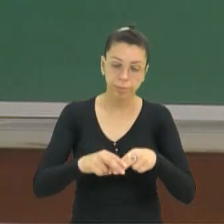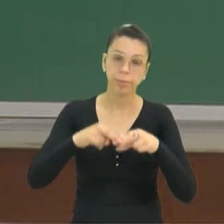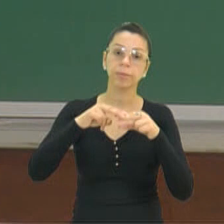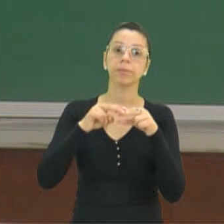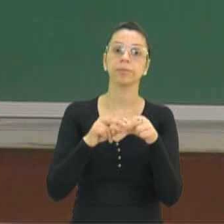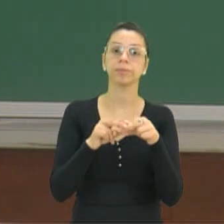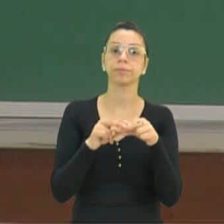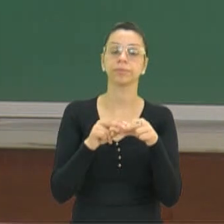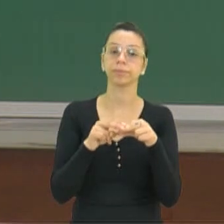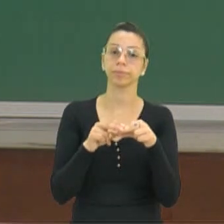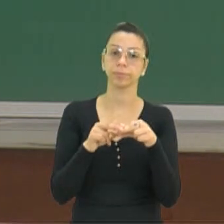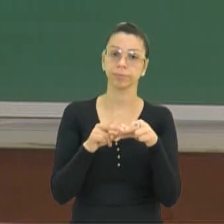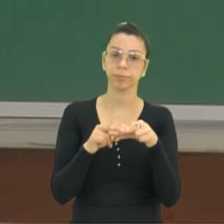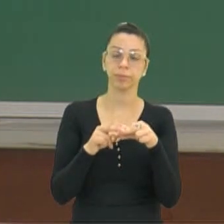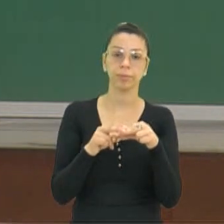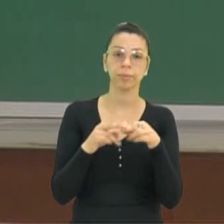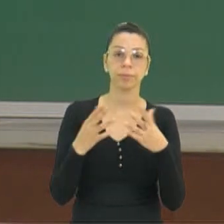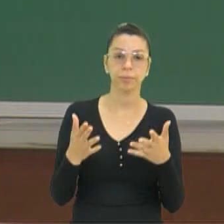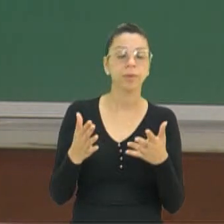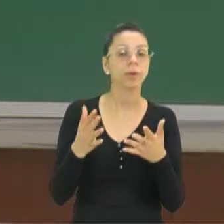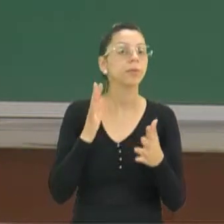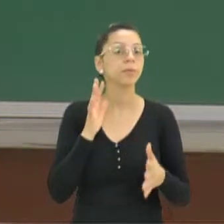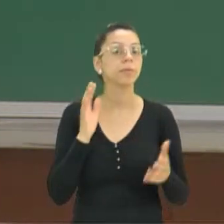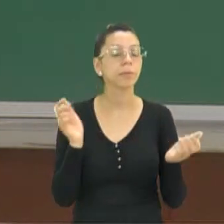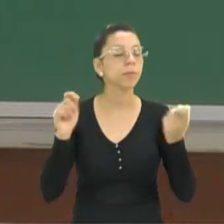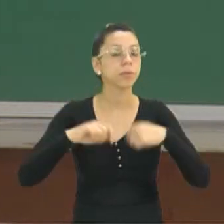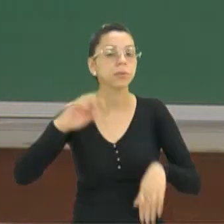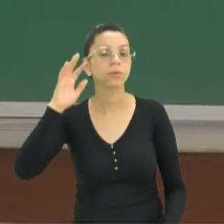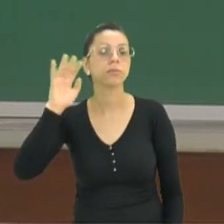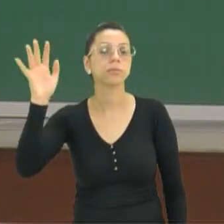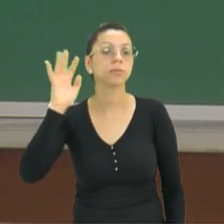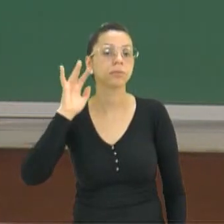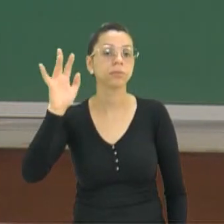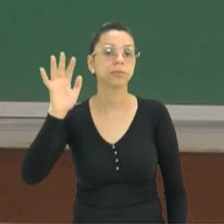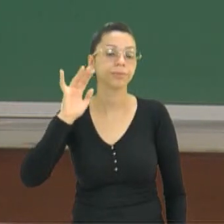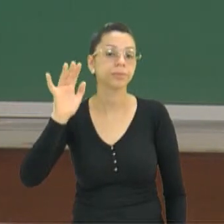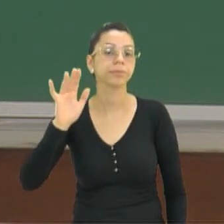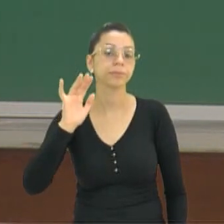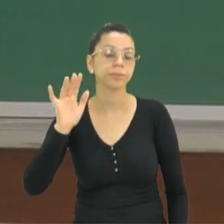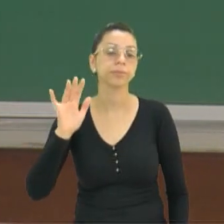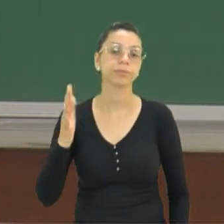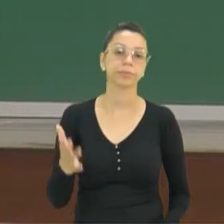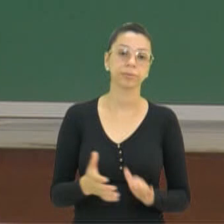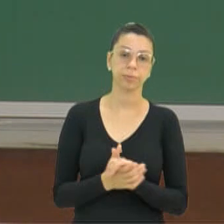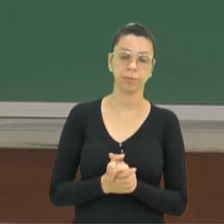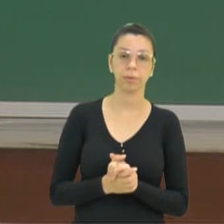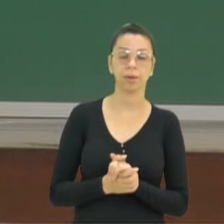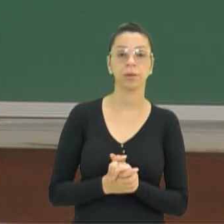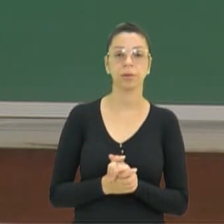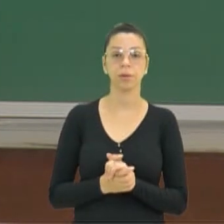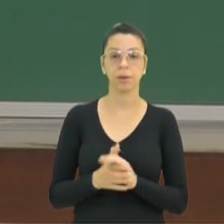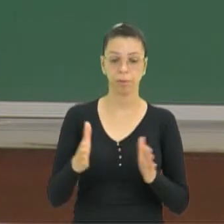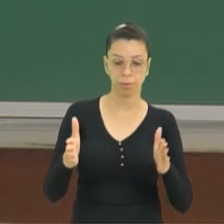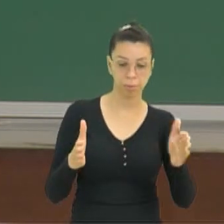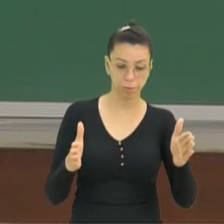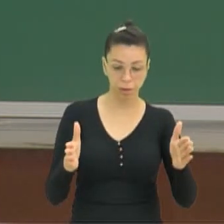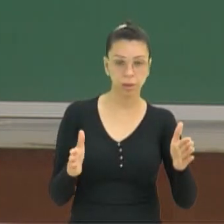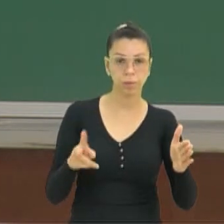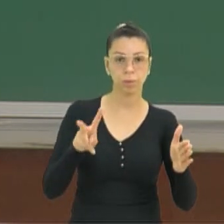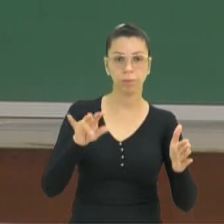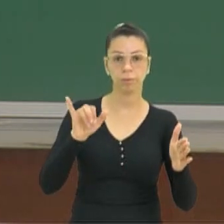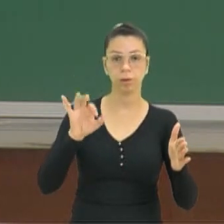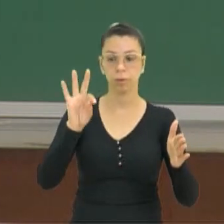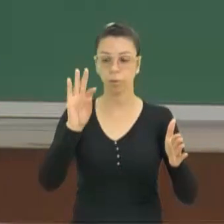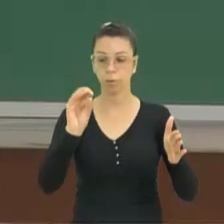fato, era possível de imaginar na era vitoriana, né, lá na